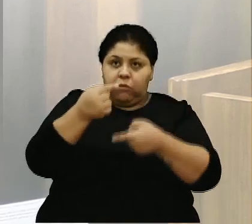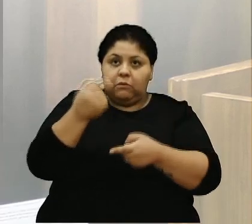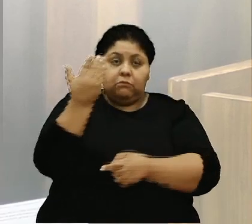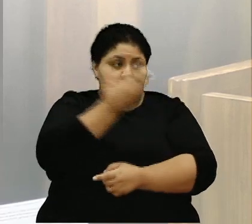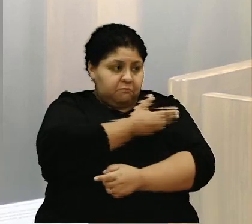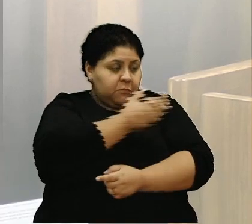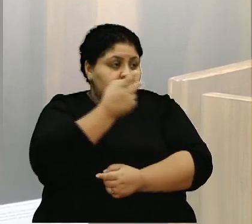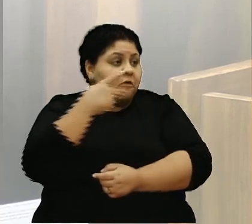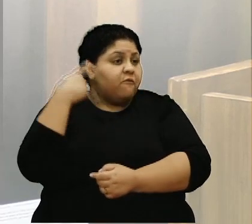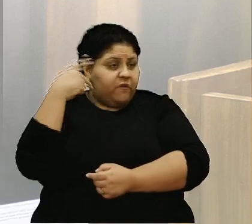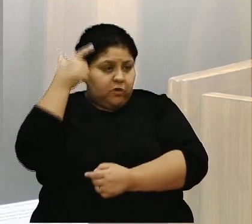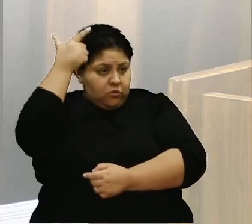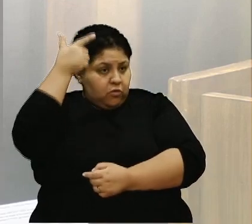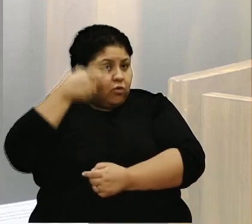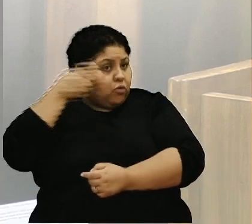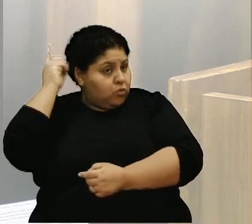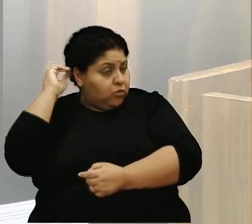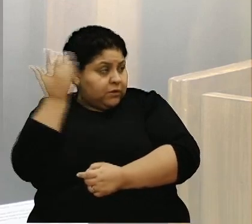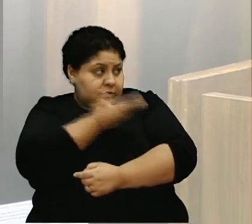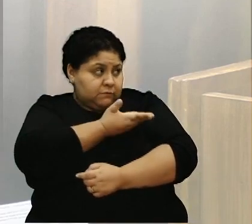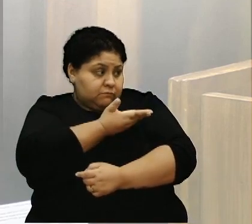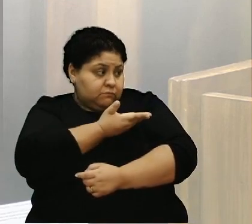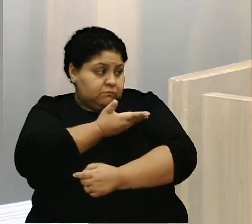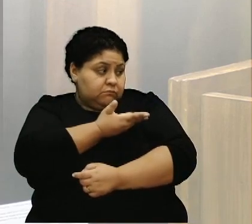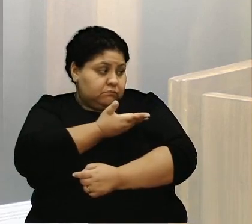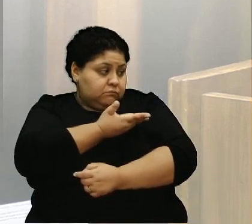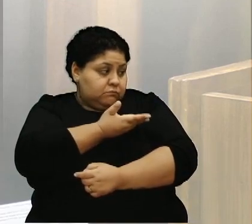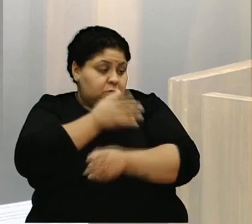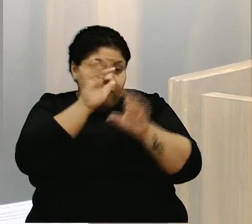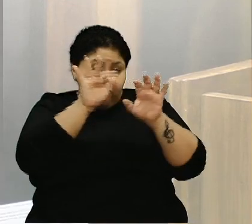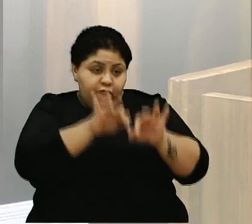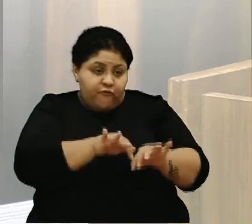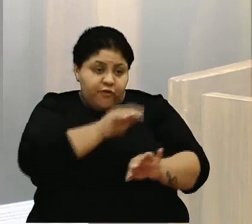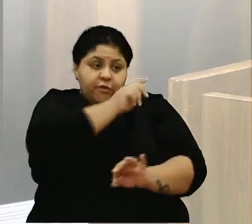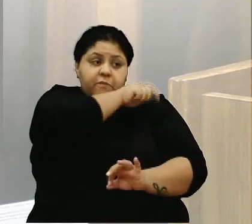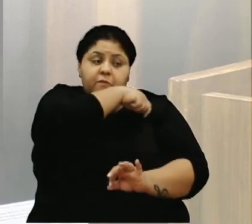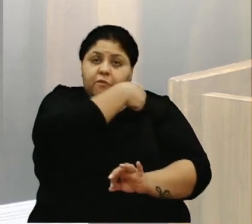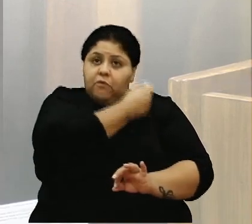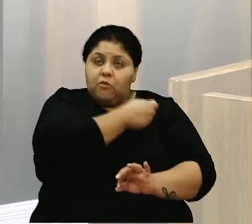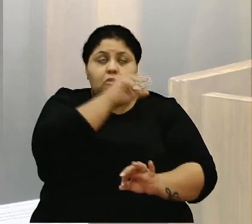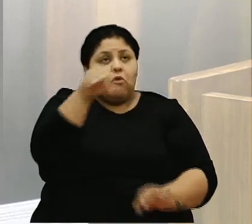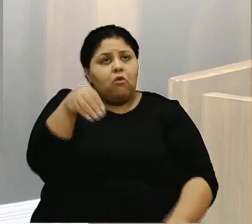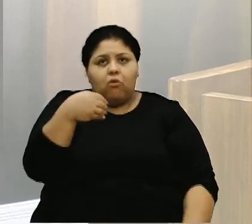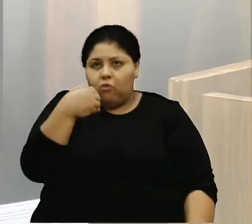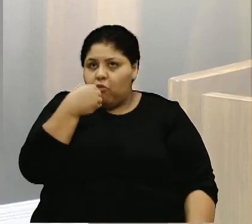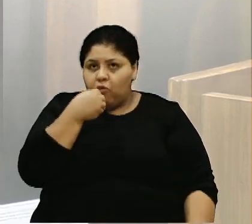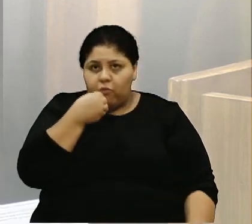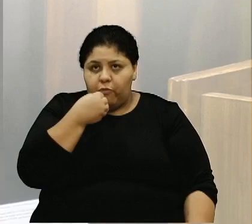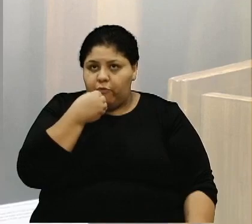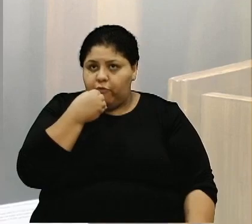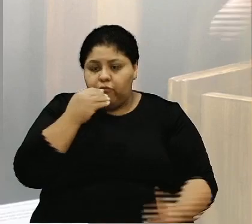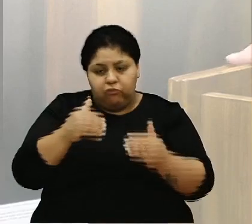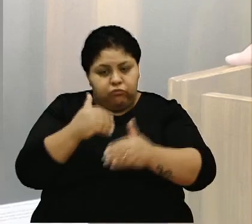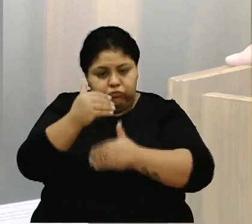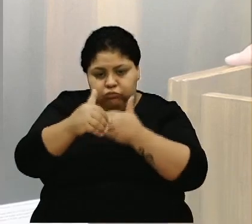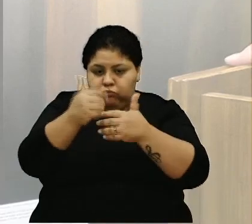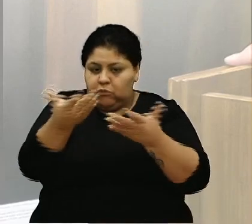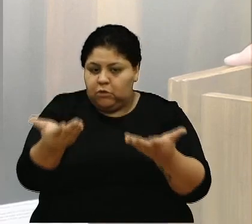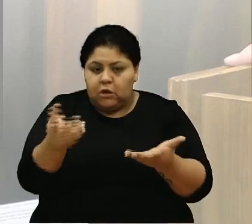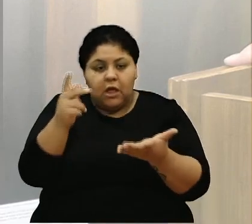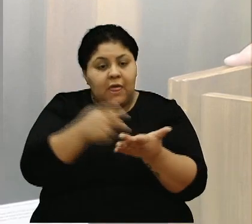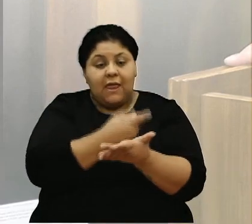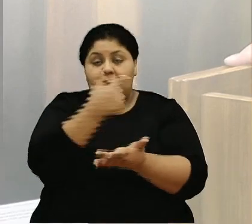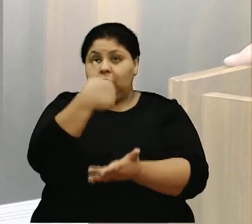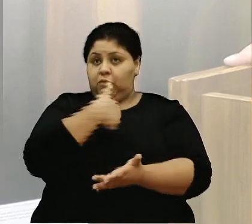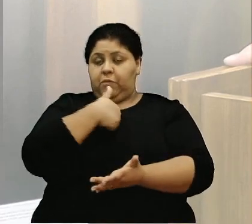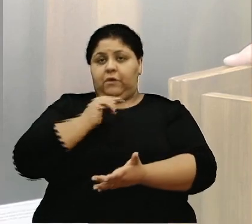Lucas? Inconstitucional, renúncia de receita, então, lógico que não andou. Seria incoerência da minha